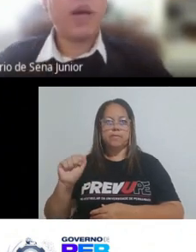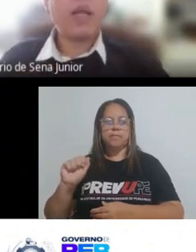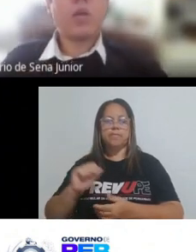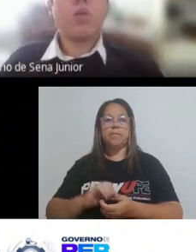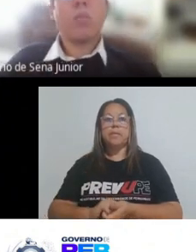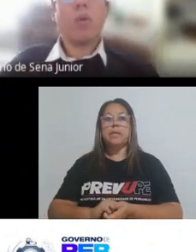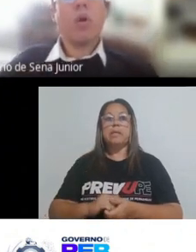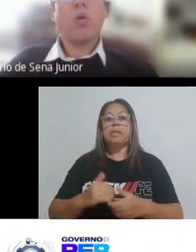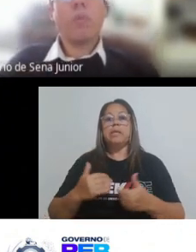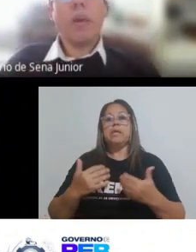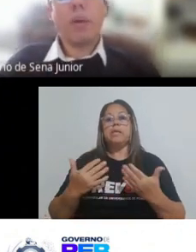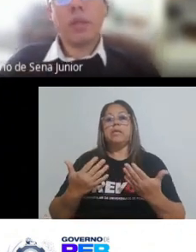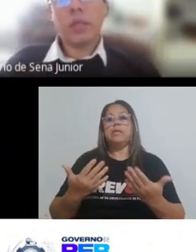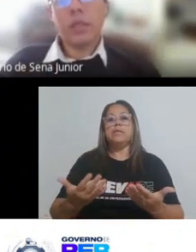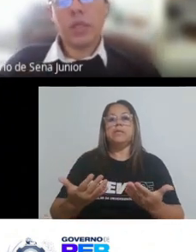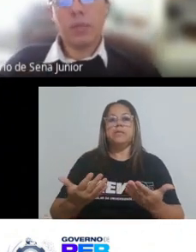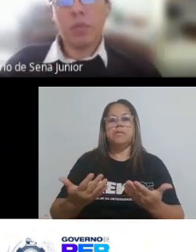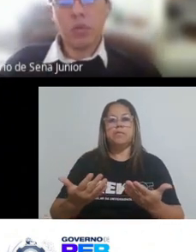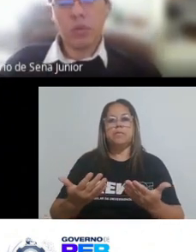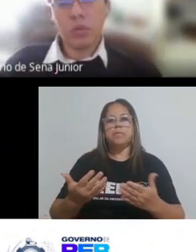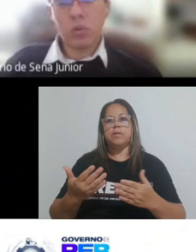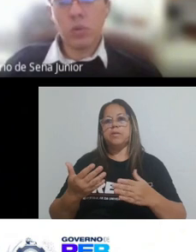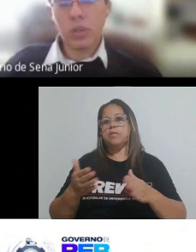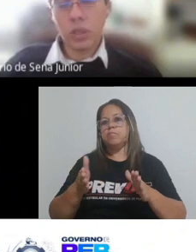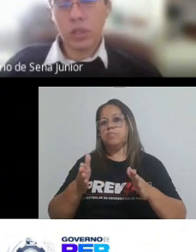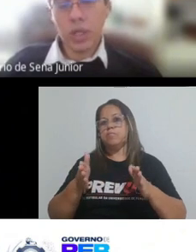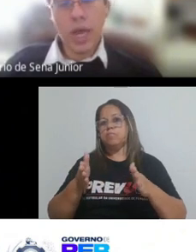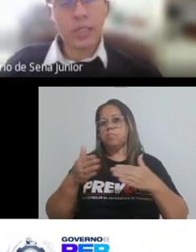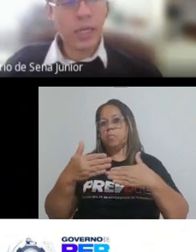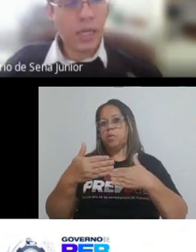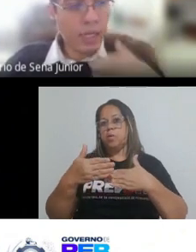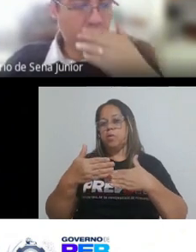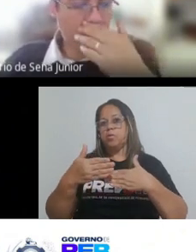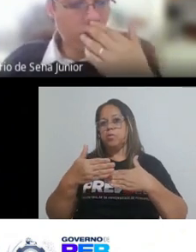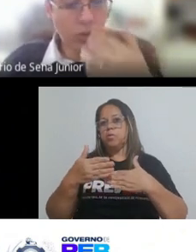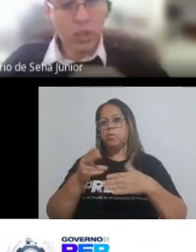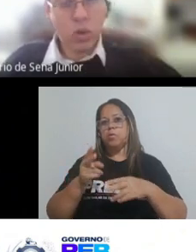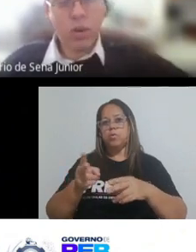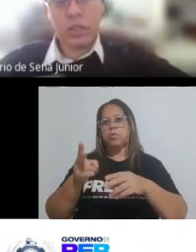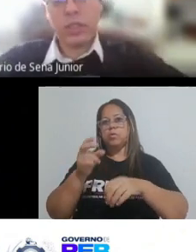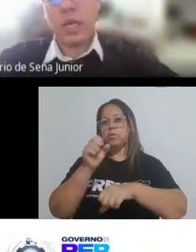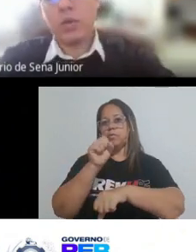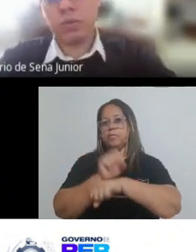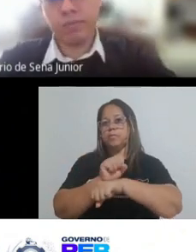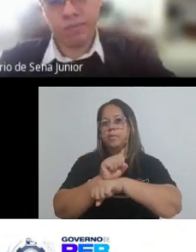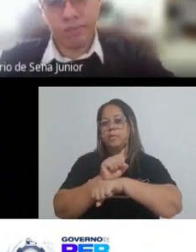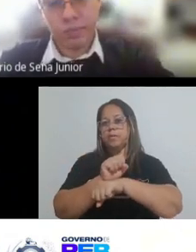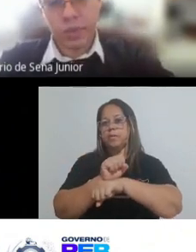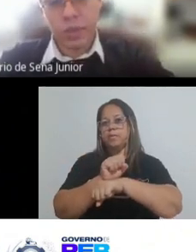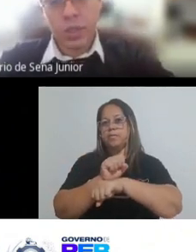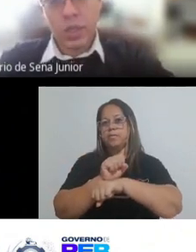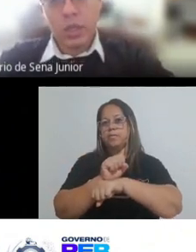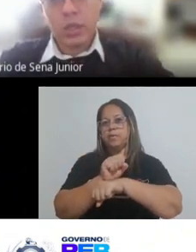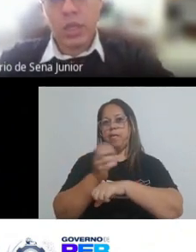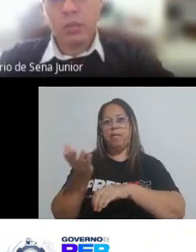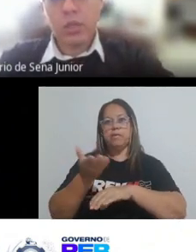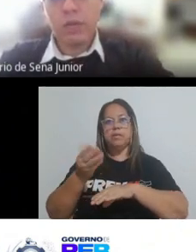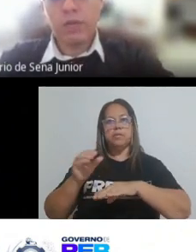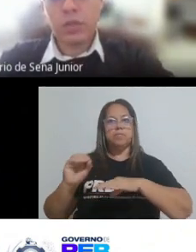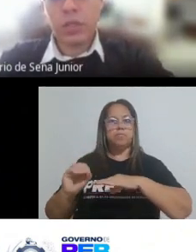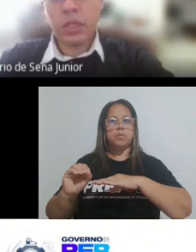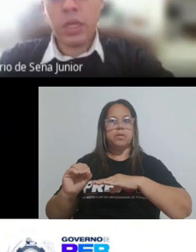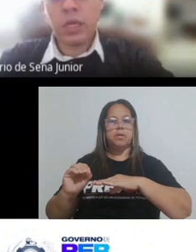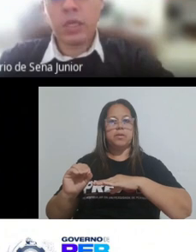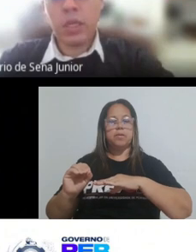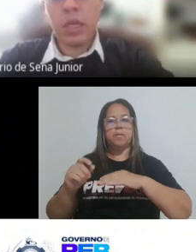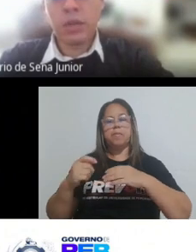para que o bloco permaneça em repouso, ou seja, aceleração igual a zero, temos que